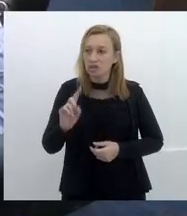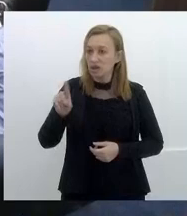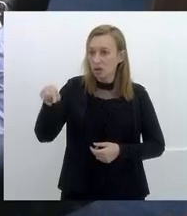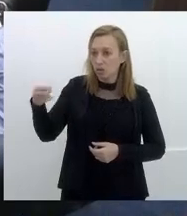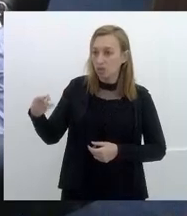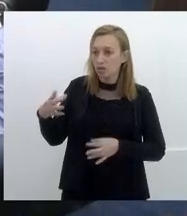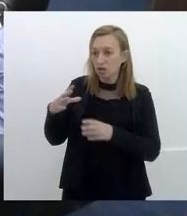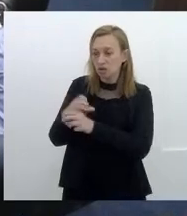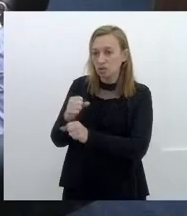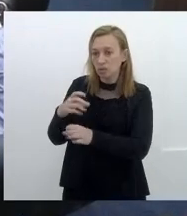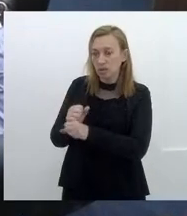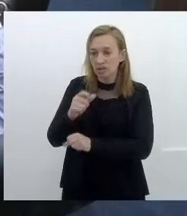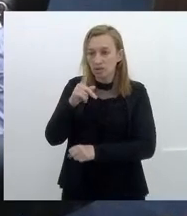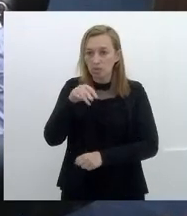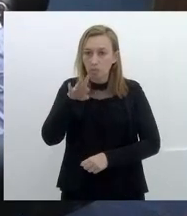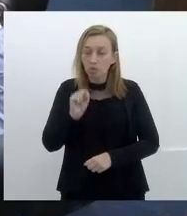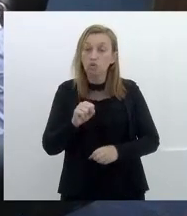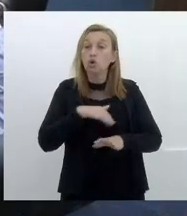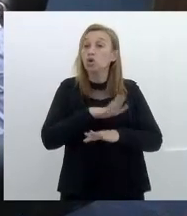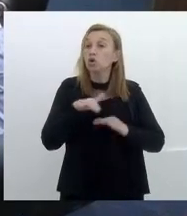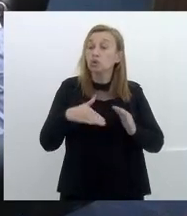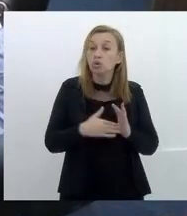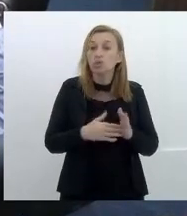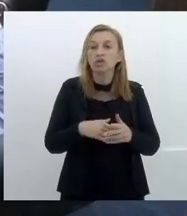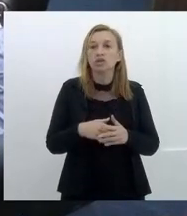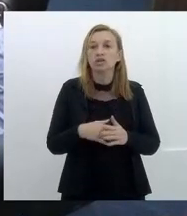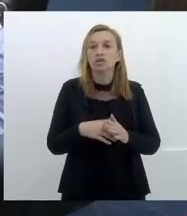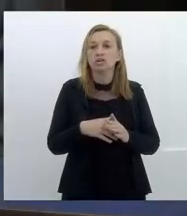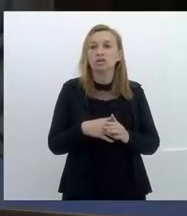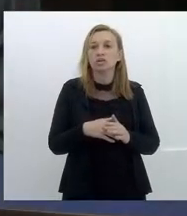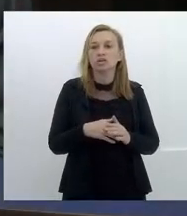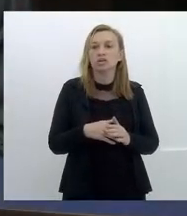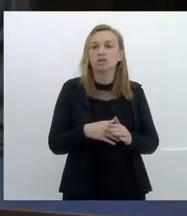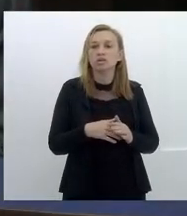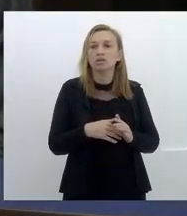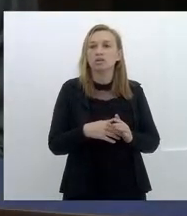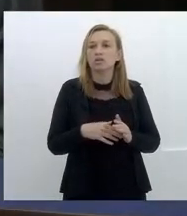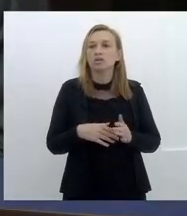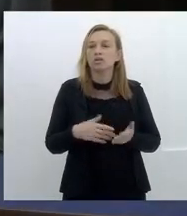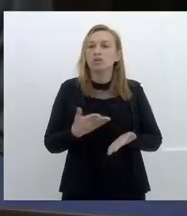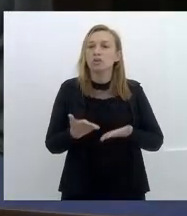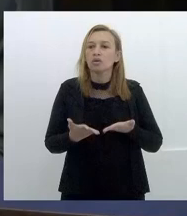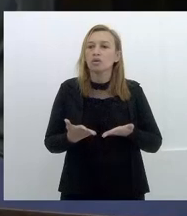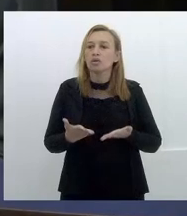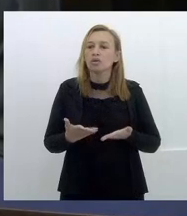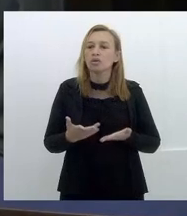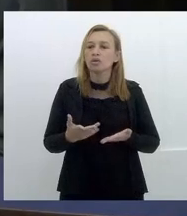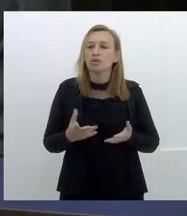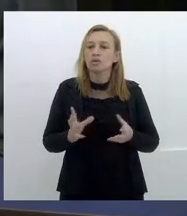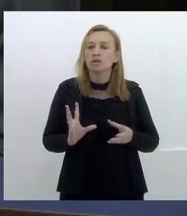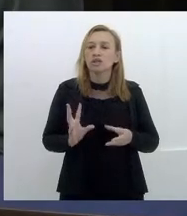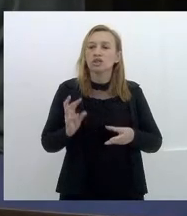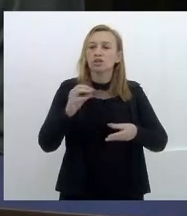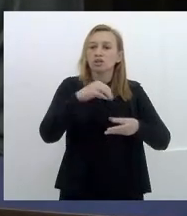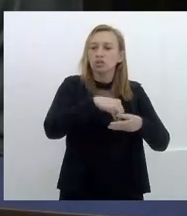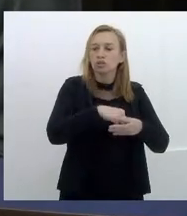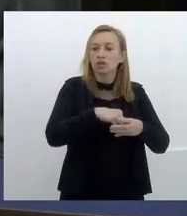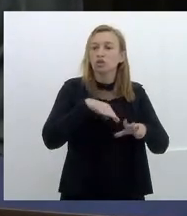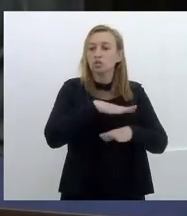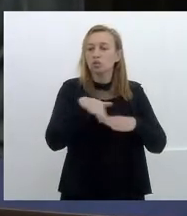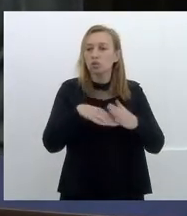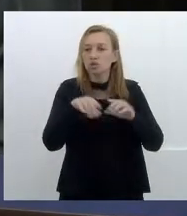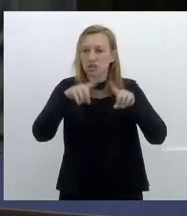de pontos tá todas elas elas vão tratar todos os servidores que ingressaram após